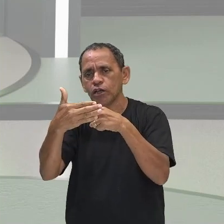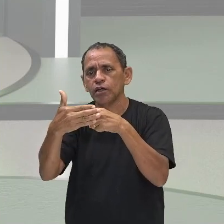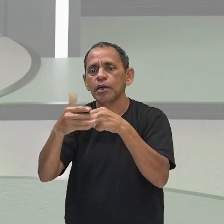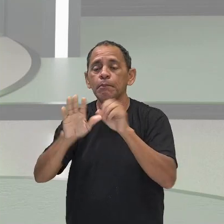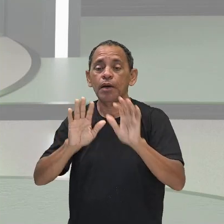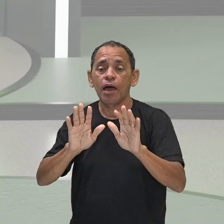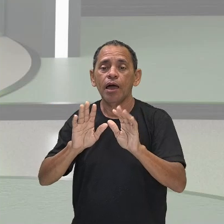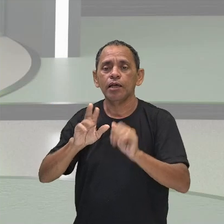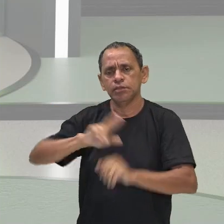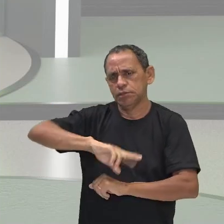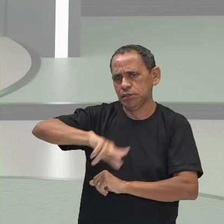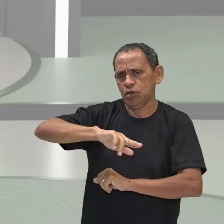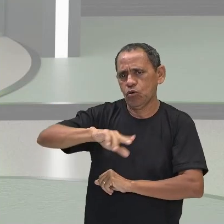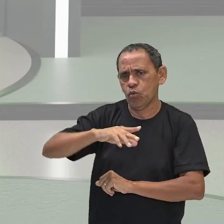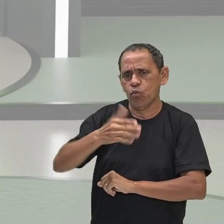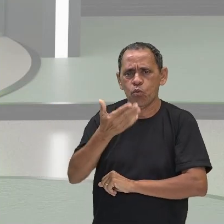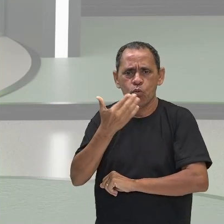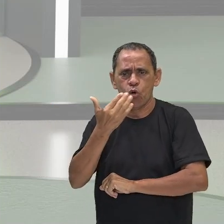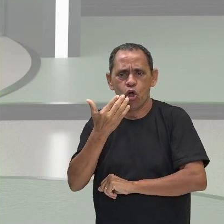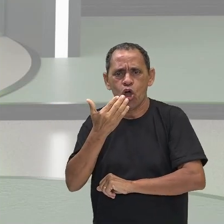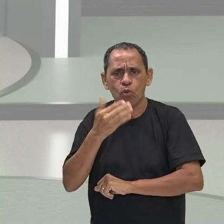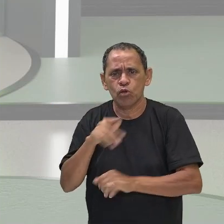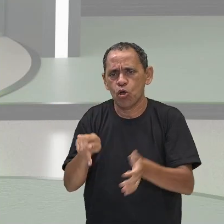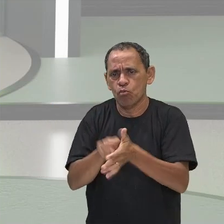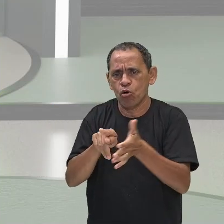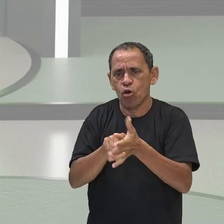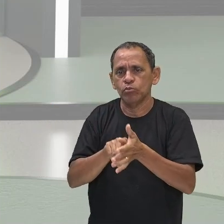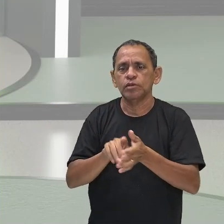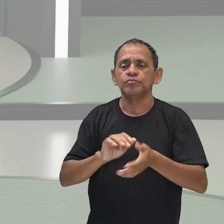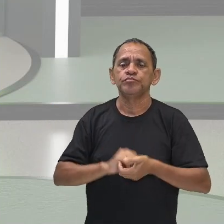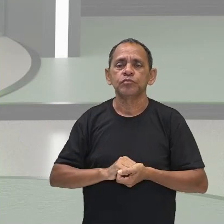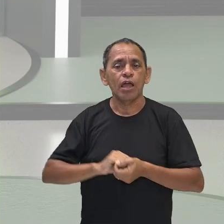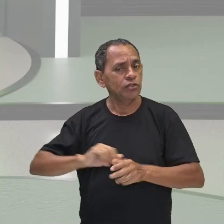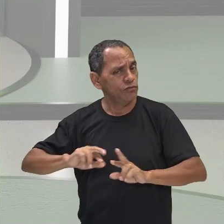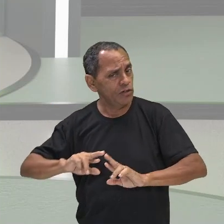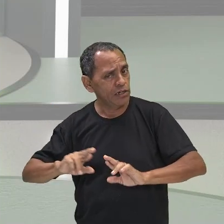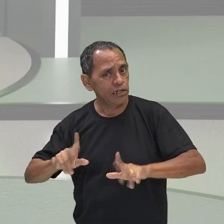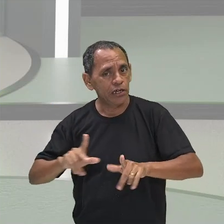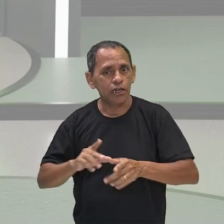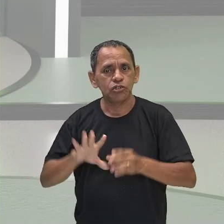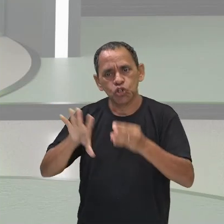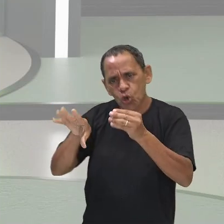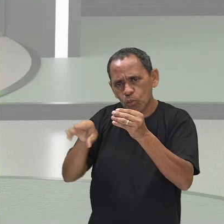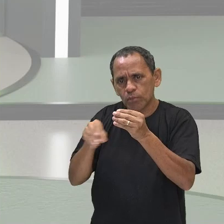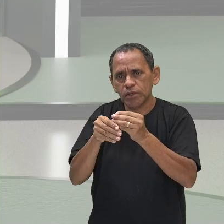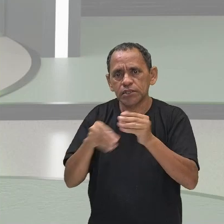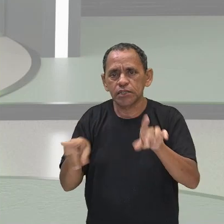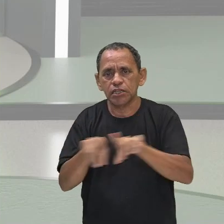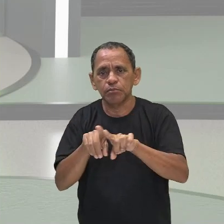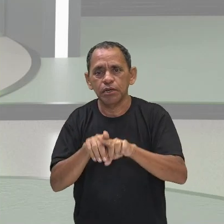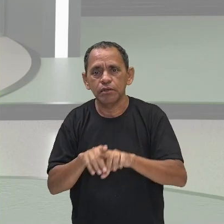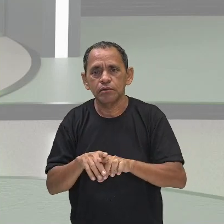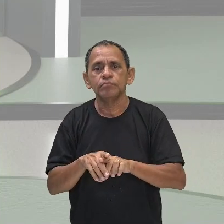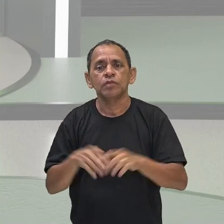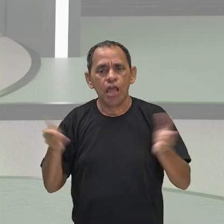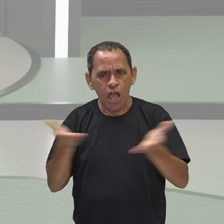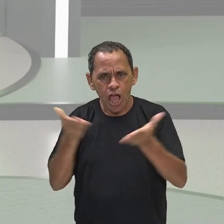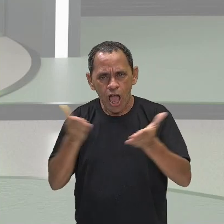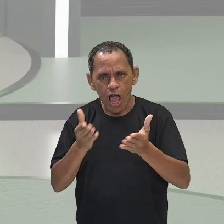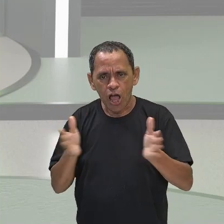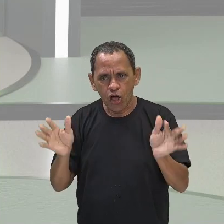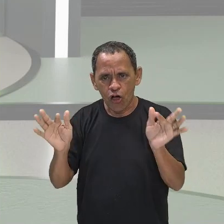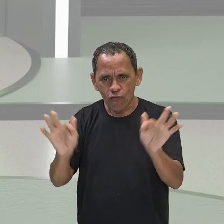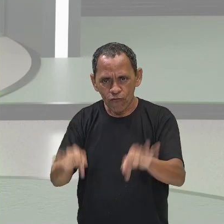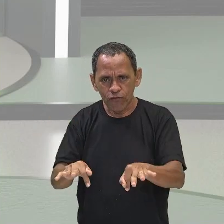exclusiva deles. É só uma dieta diferenciada, complementar, tá bom? Então, aqui nós terminamos a nossa aula